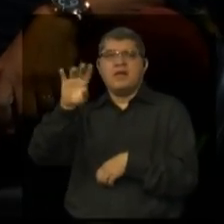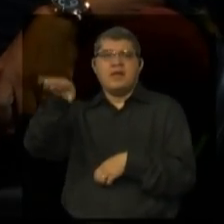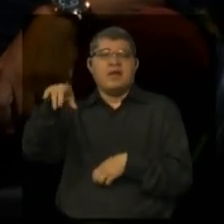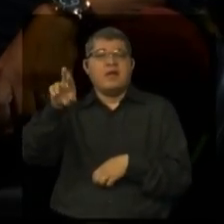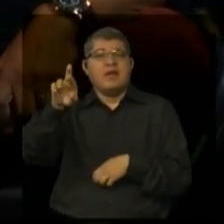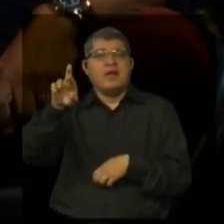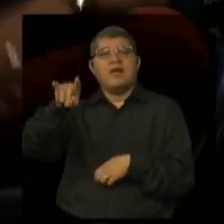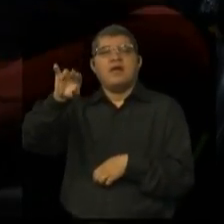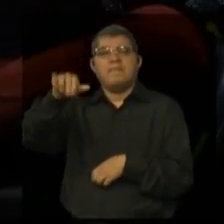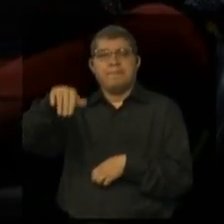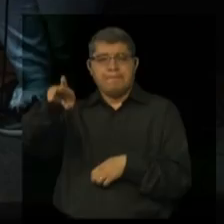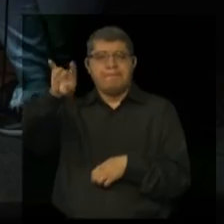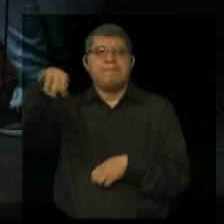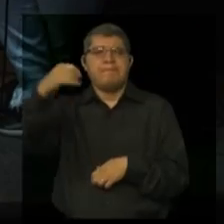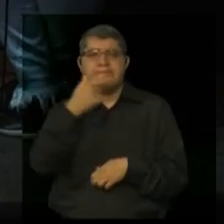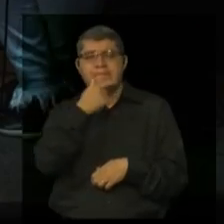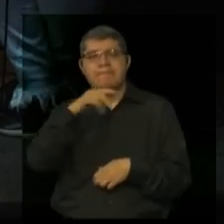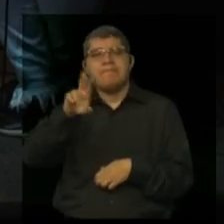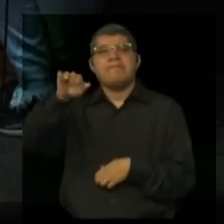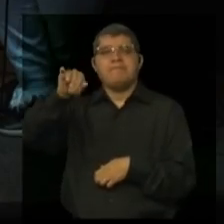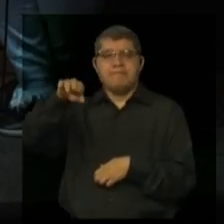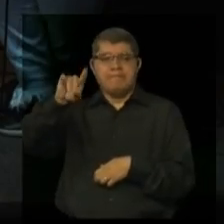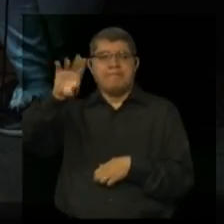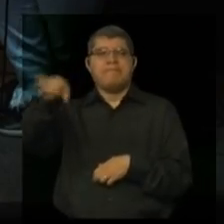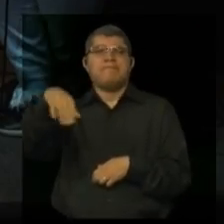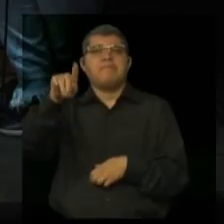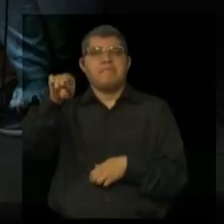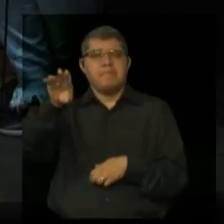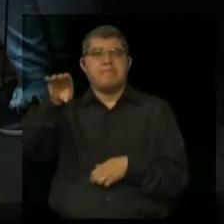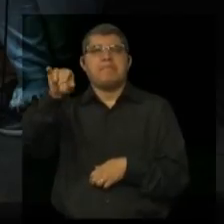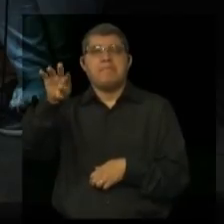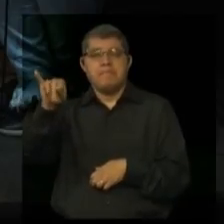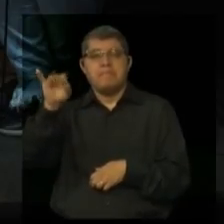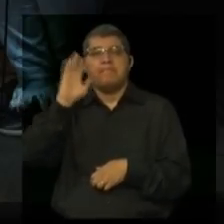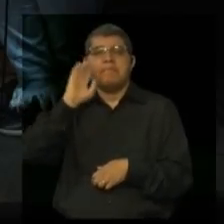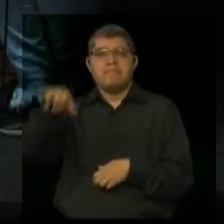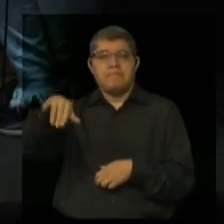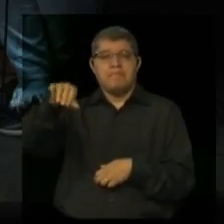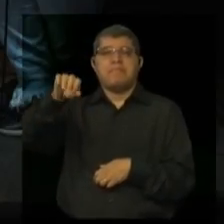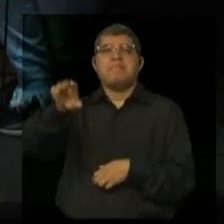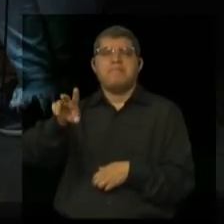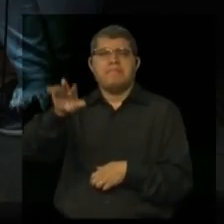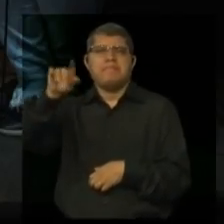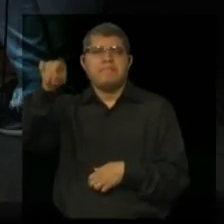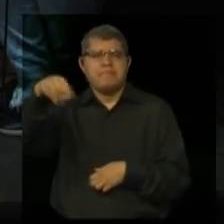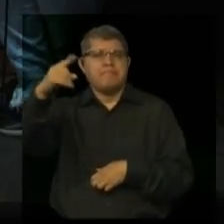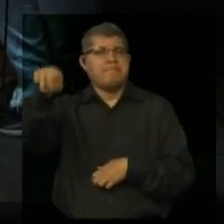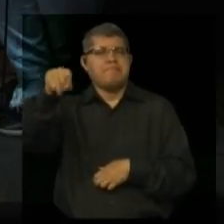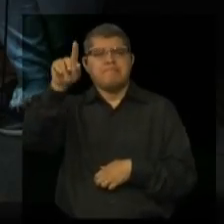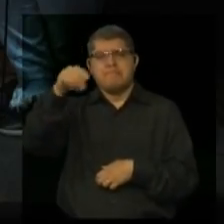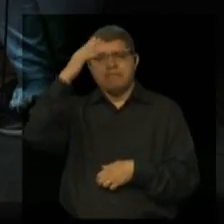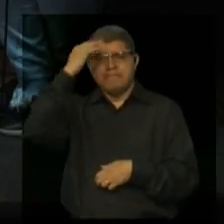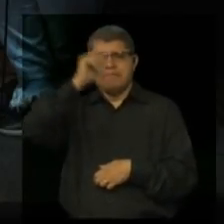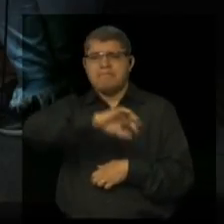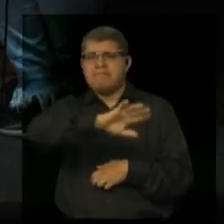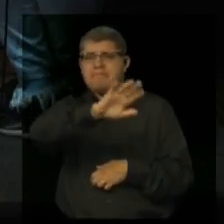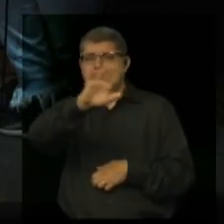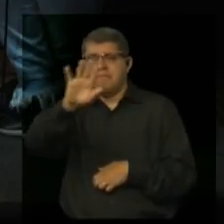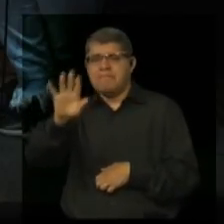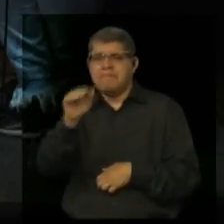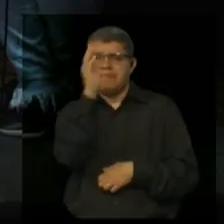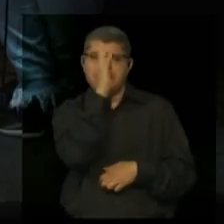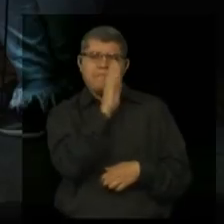Assis, Nádia Meles, Raimundo Sodré, Paulinho Boca do Cantor, Del Feliz e tantos outros espalhados